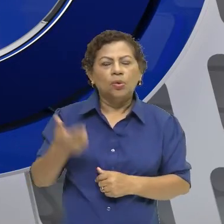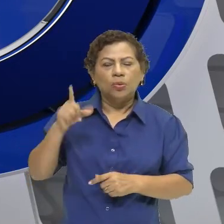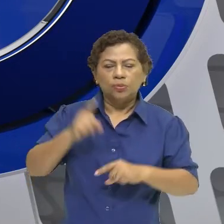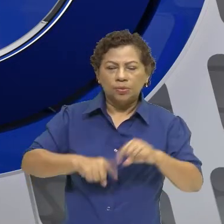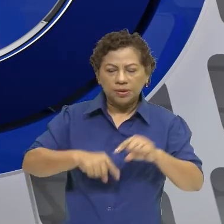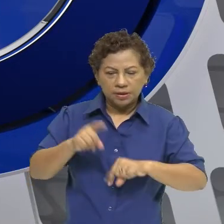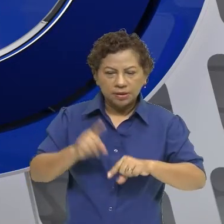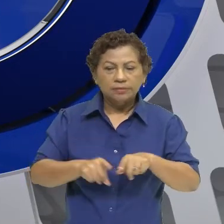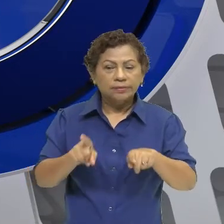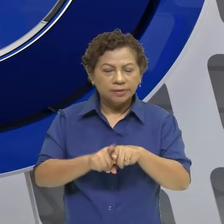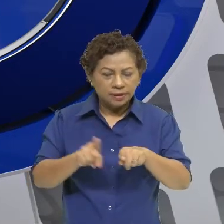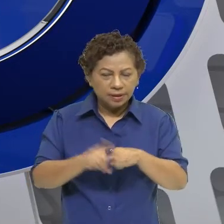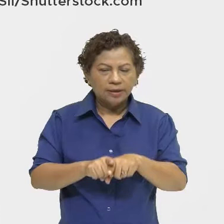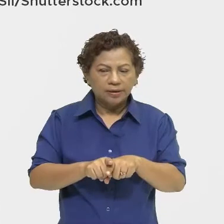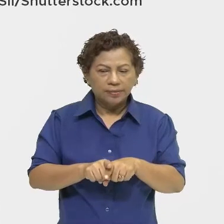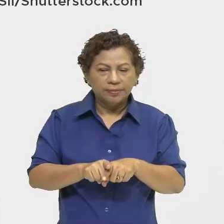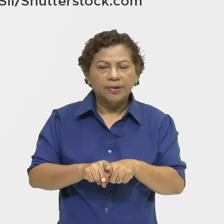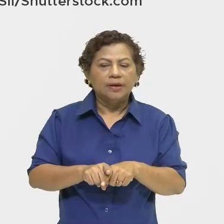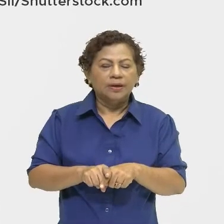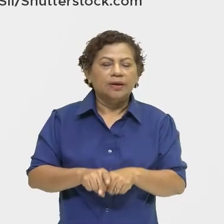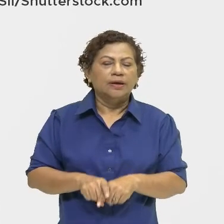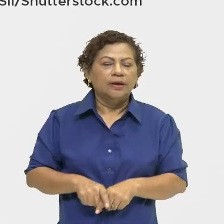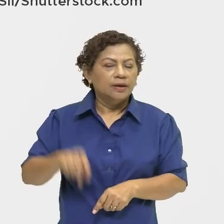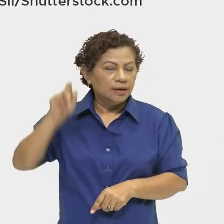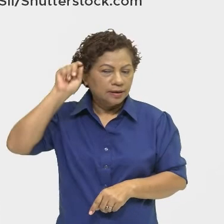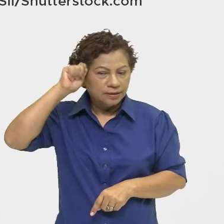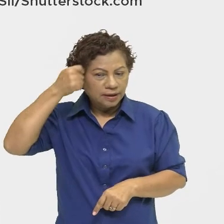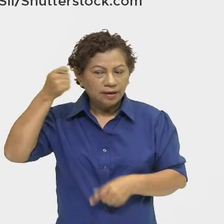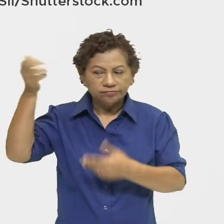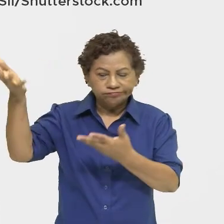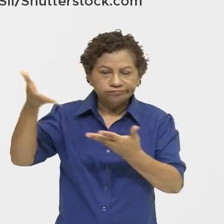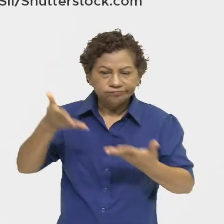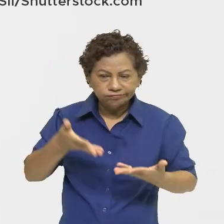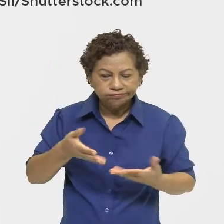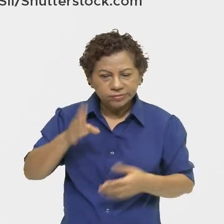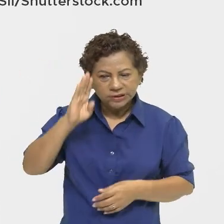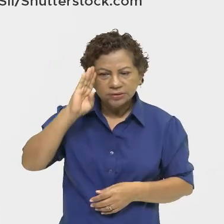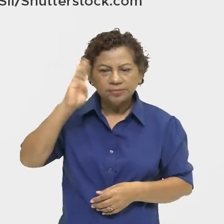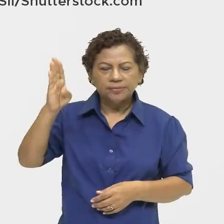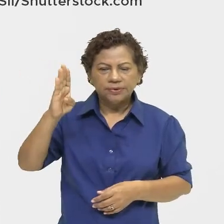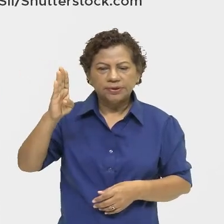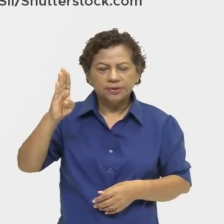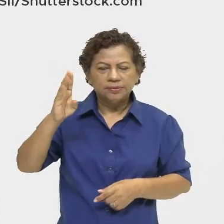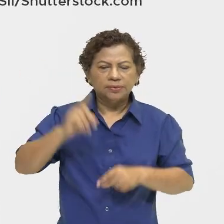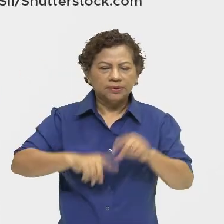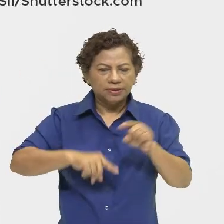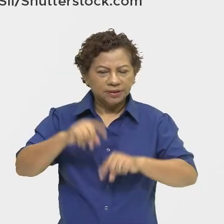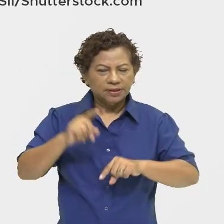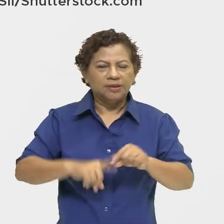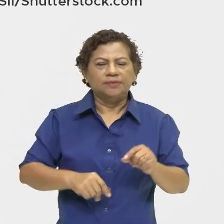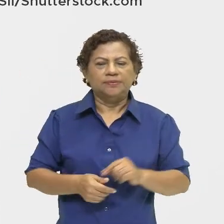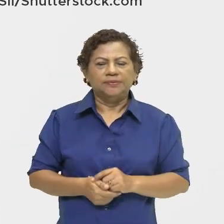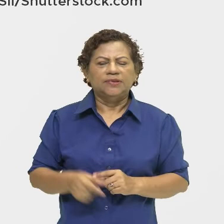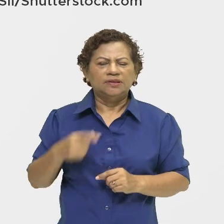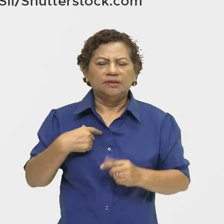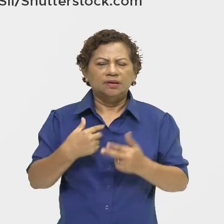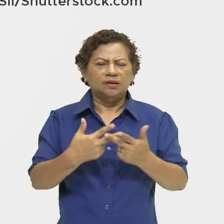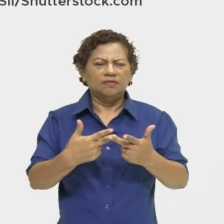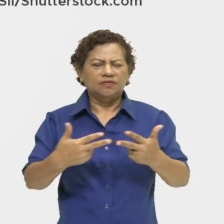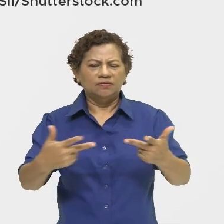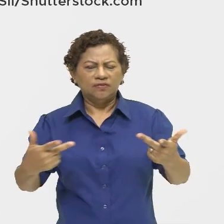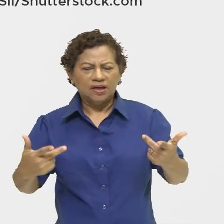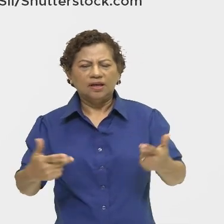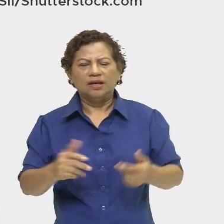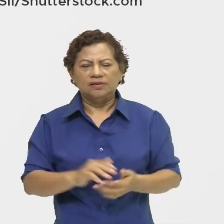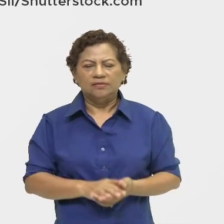africana são os tambores, que são os principais instrumentos musicais africanos. Existem dos mais variados formatos,